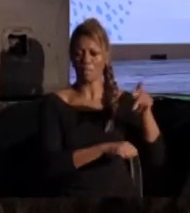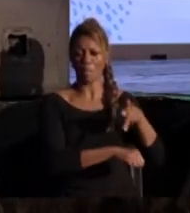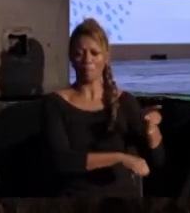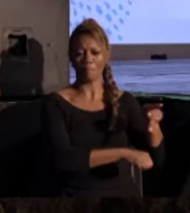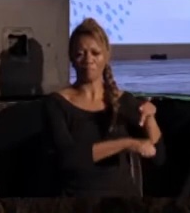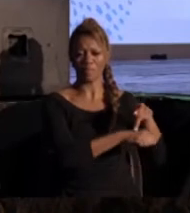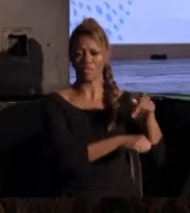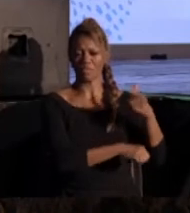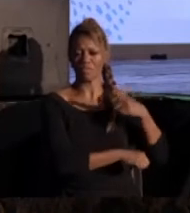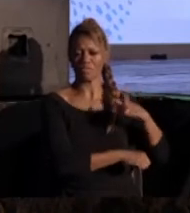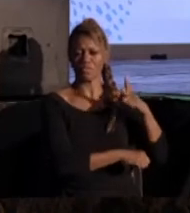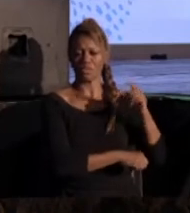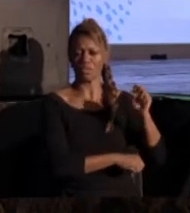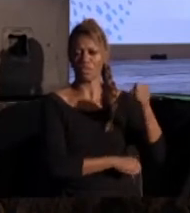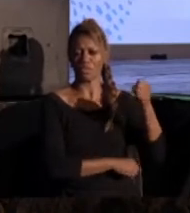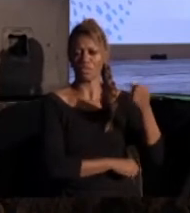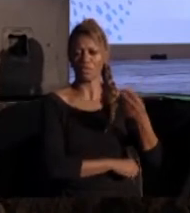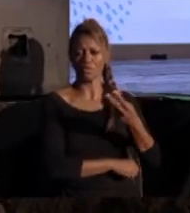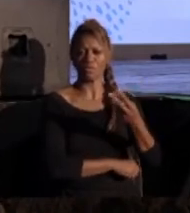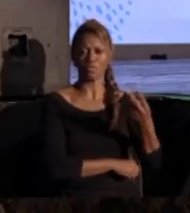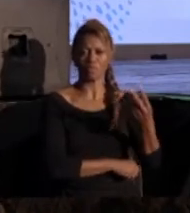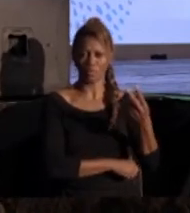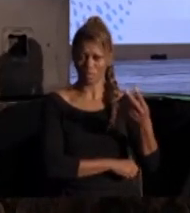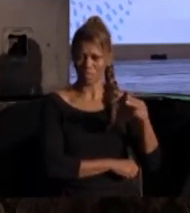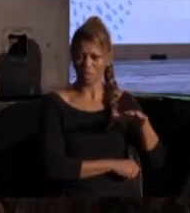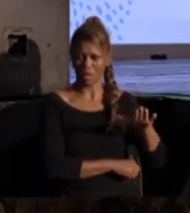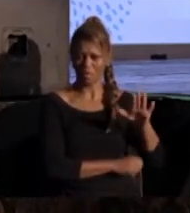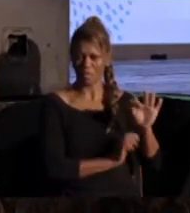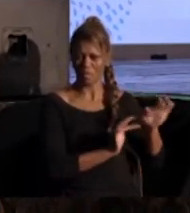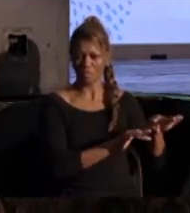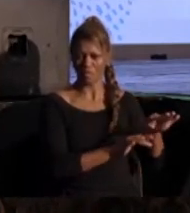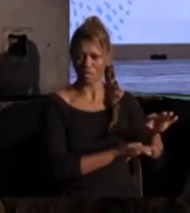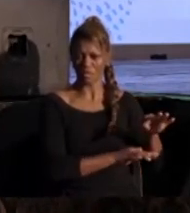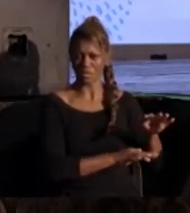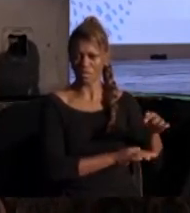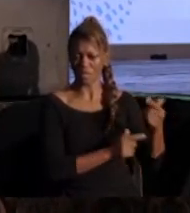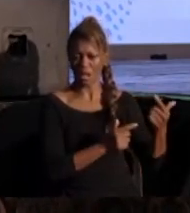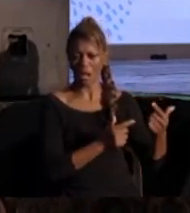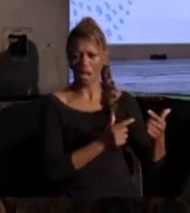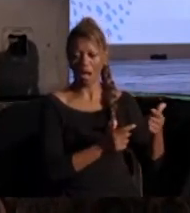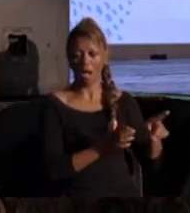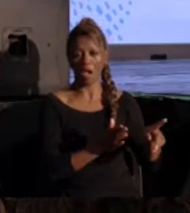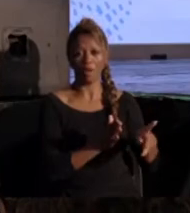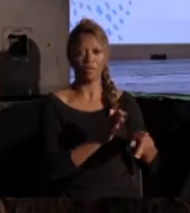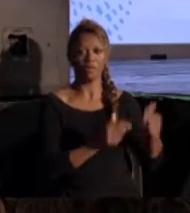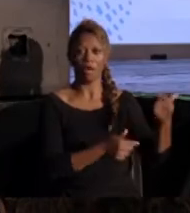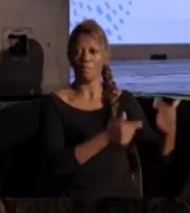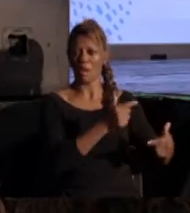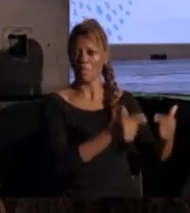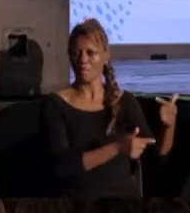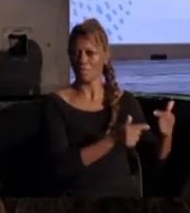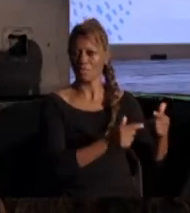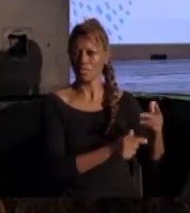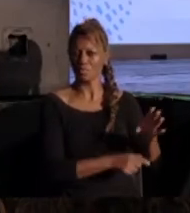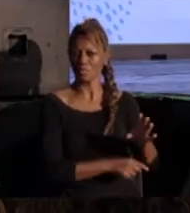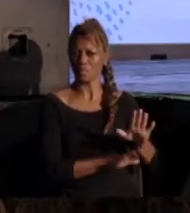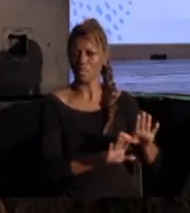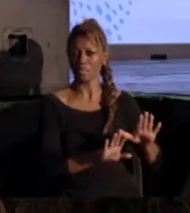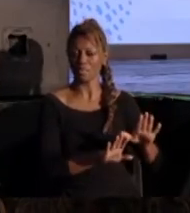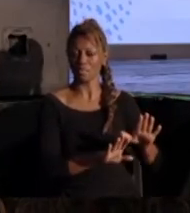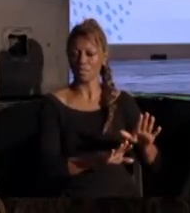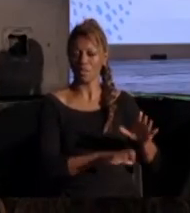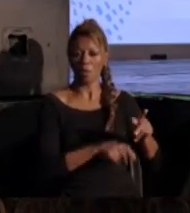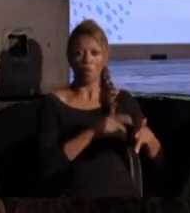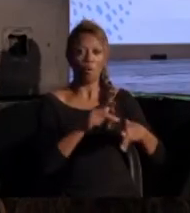em 1982. A ditadura estava terminando, mas nós ainda estávamos em silêncio